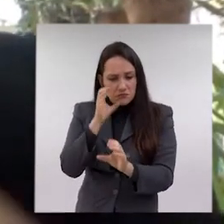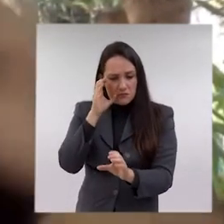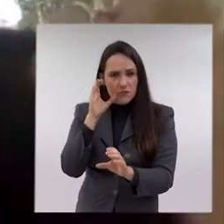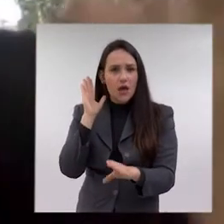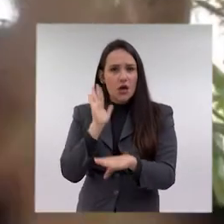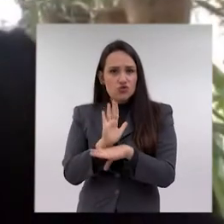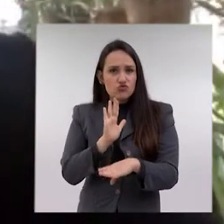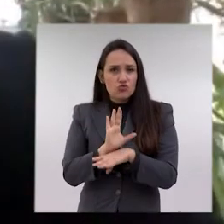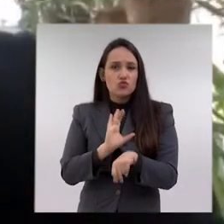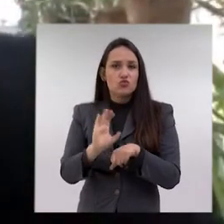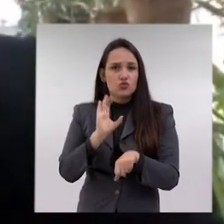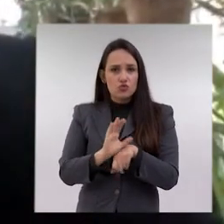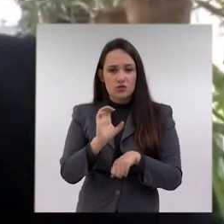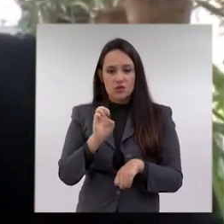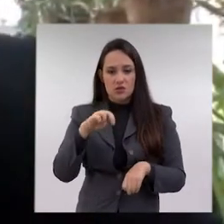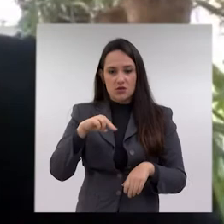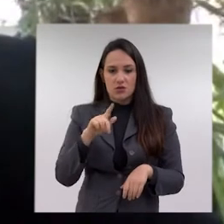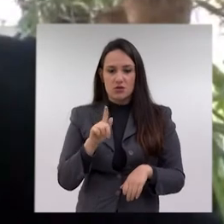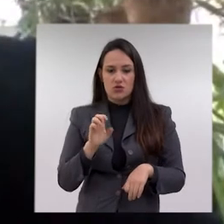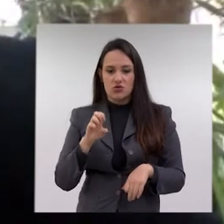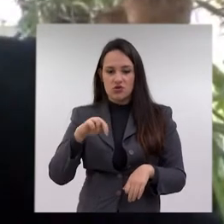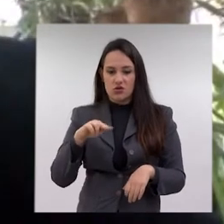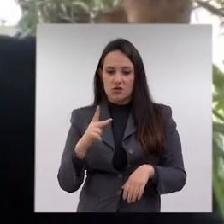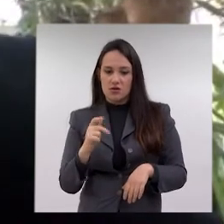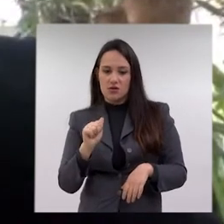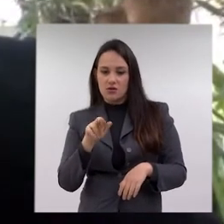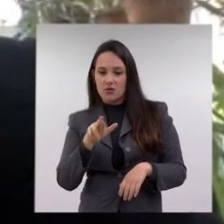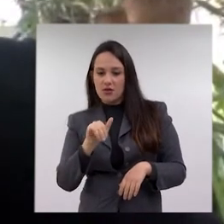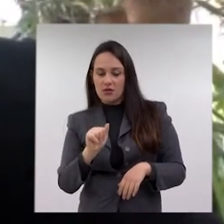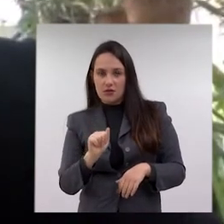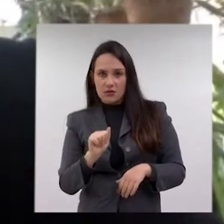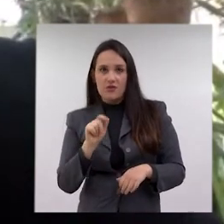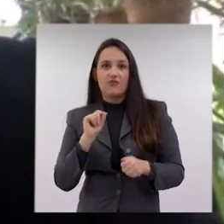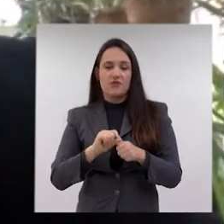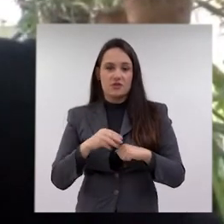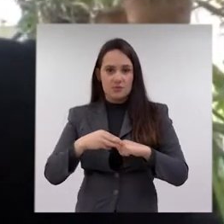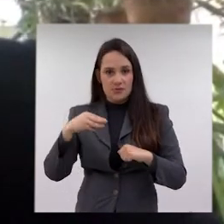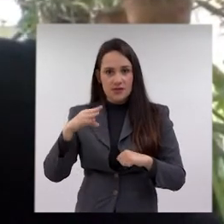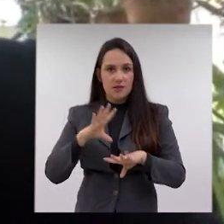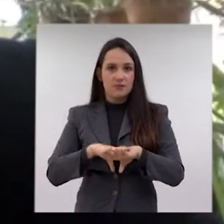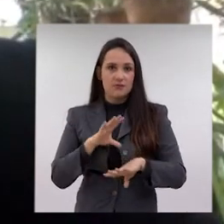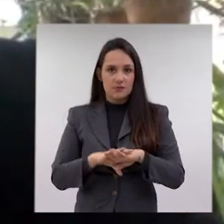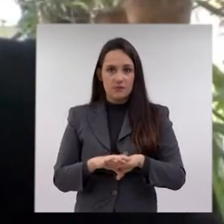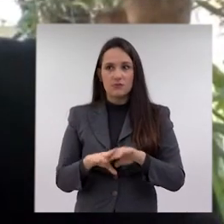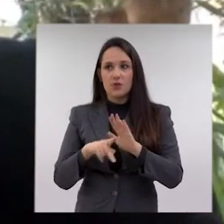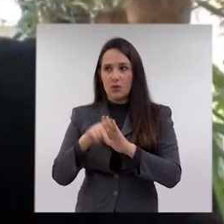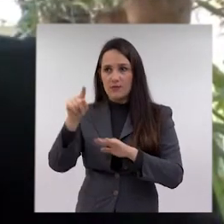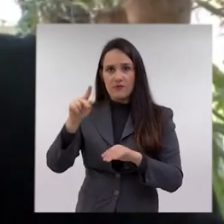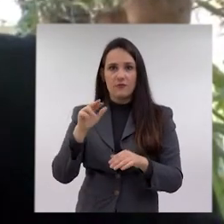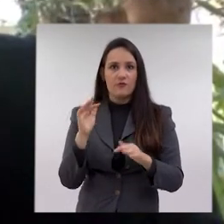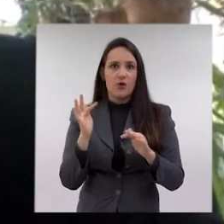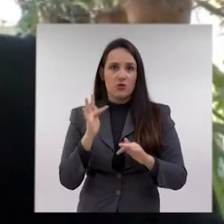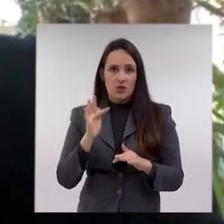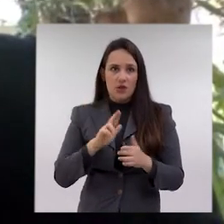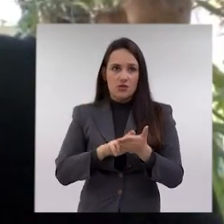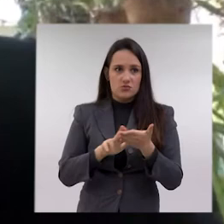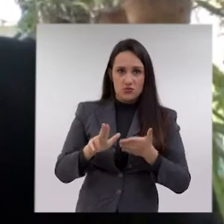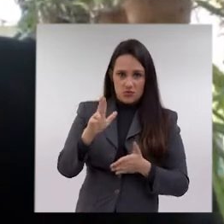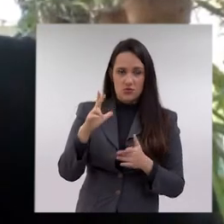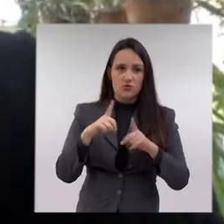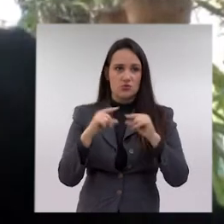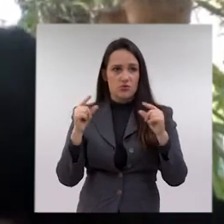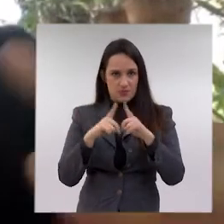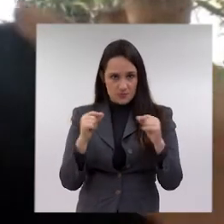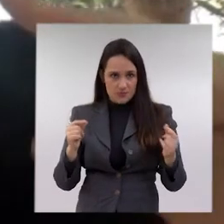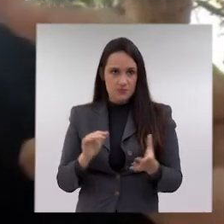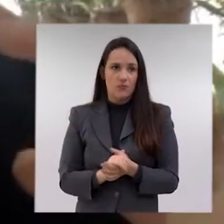ajudou nessa concepção da engenharia civil no Mato Grosso do Sul, fez mestrado em matemática no UNB,